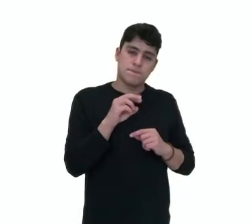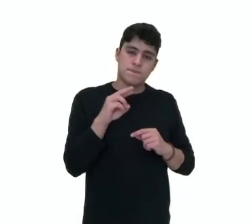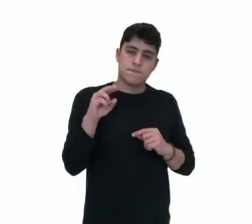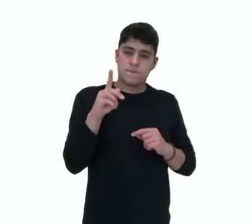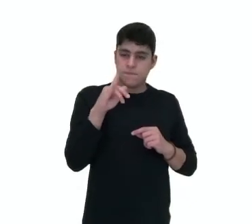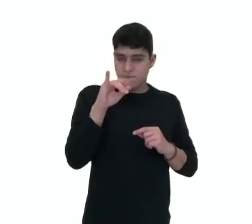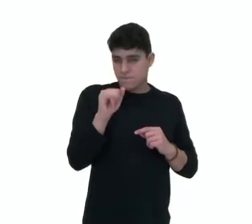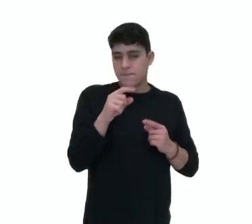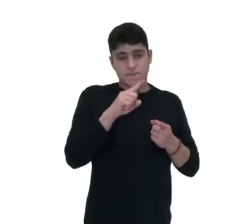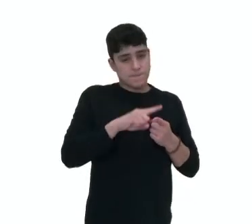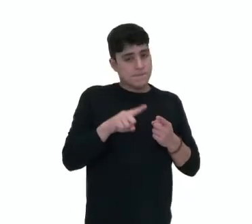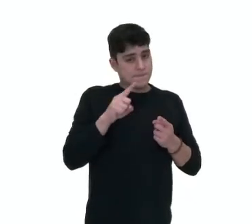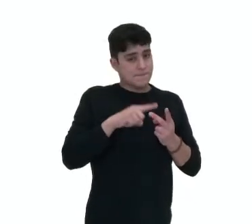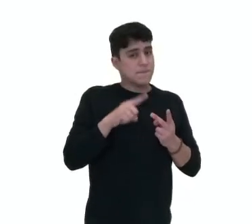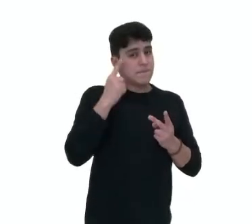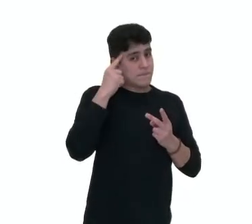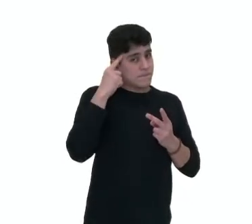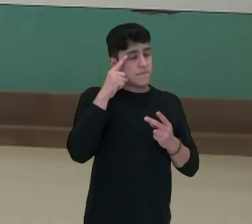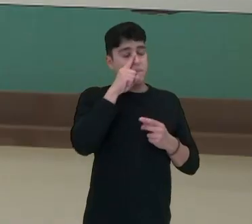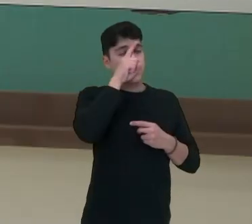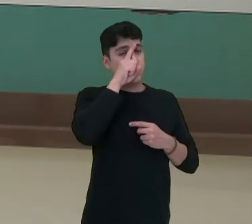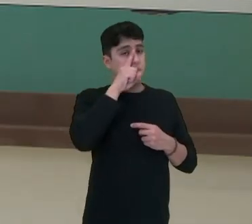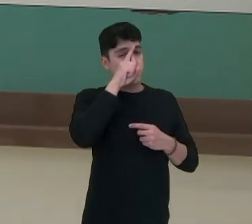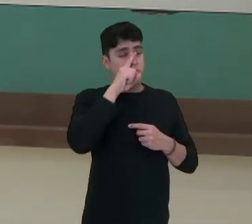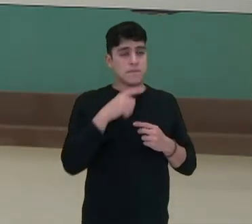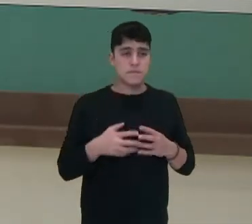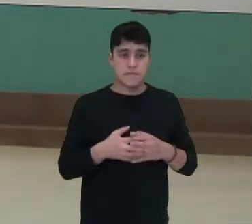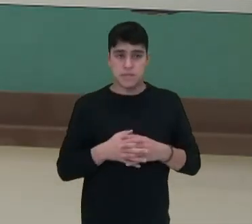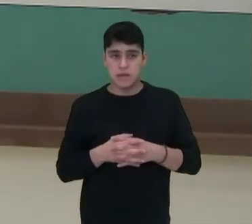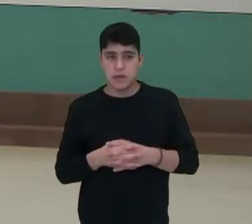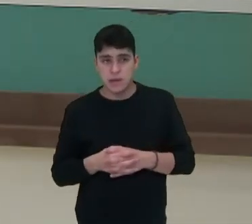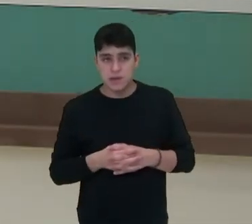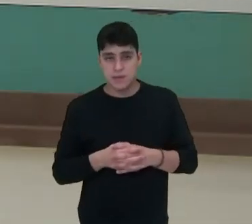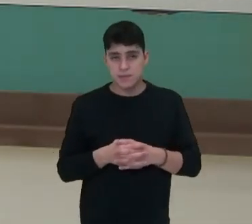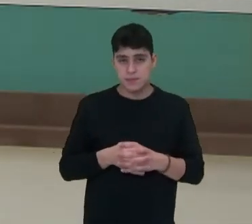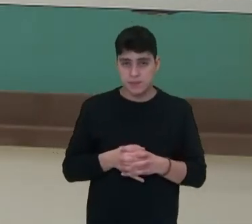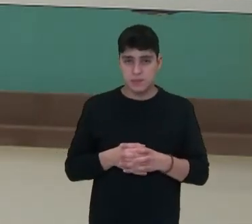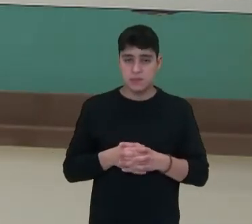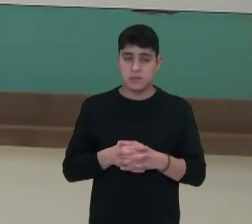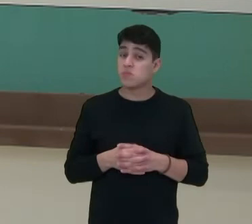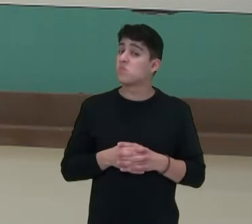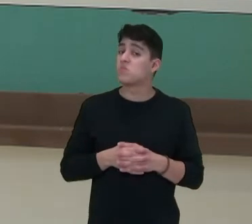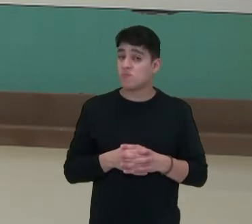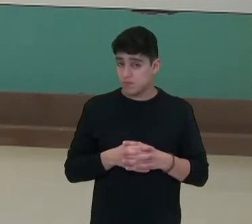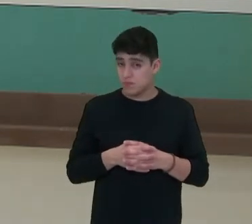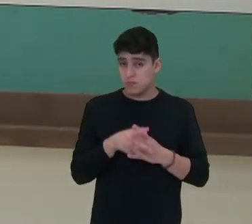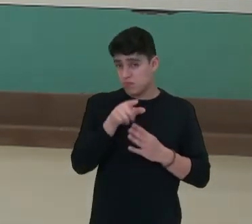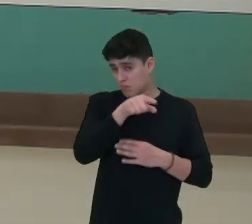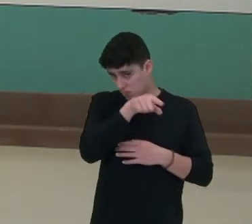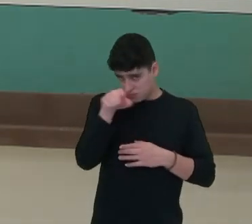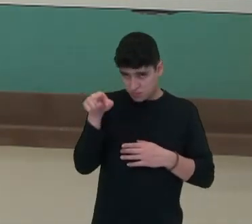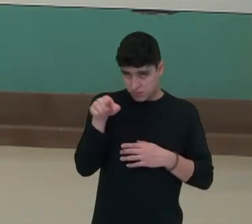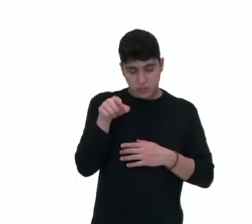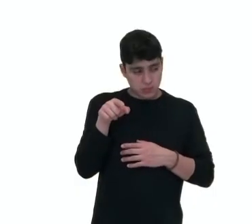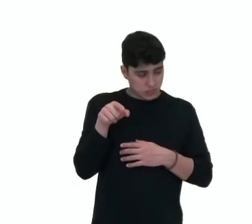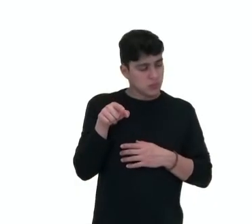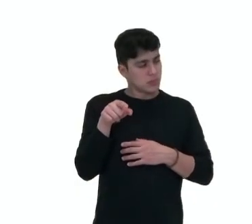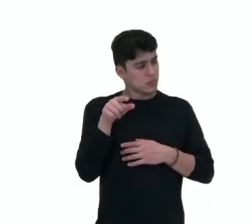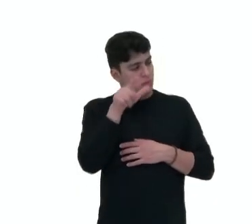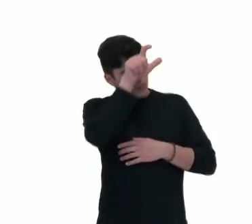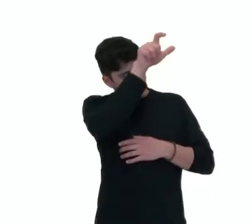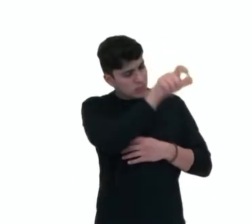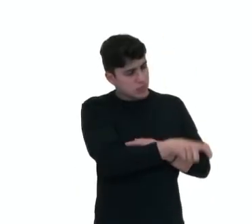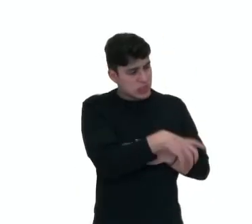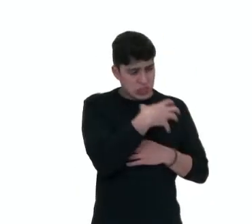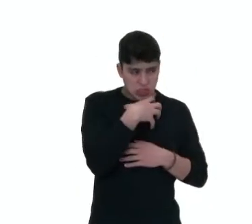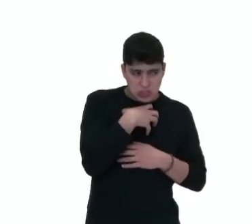duas situações são muito perigosas. Caso alguma pessoa próxima sinta algum desses sintomas: